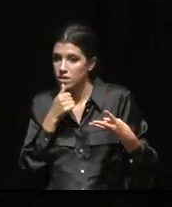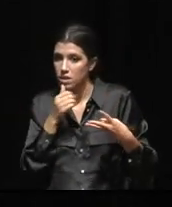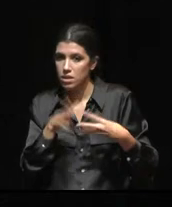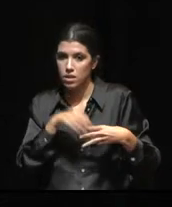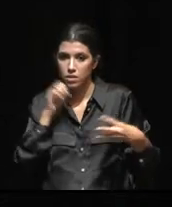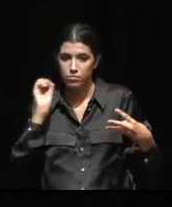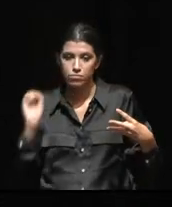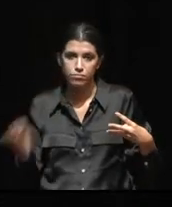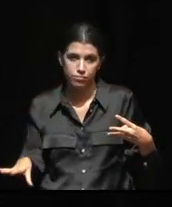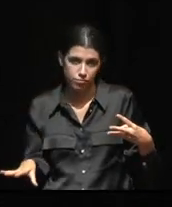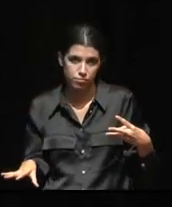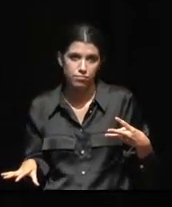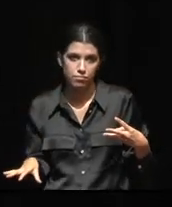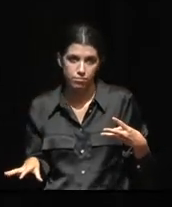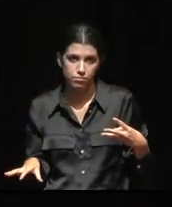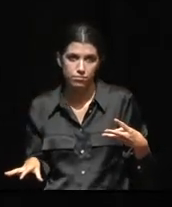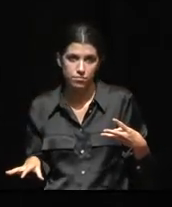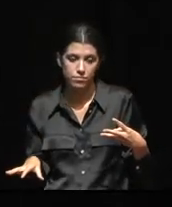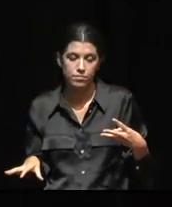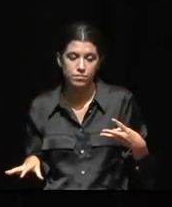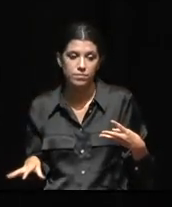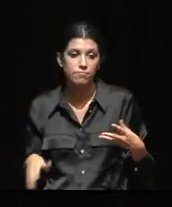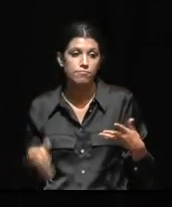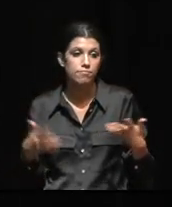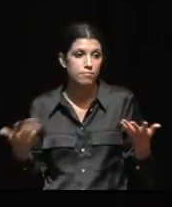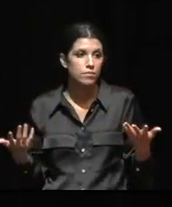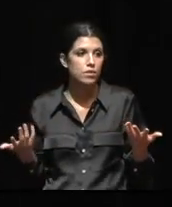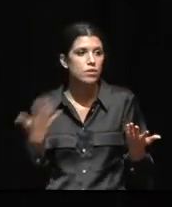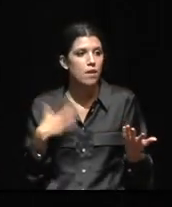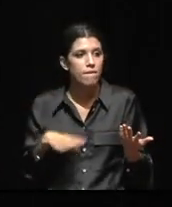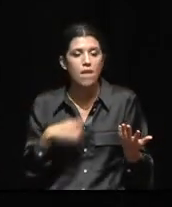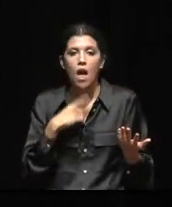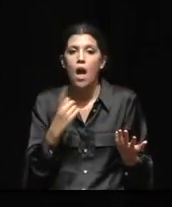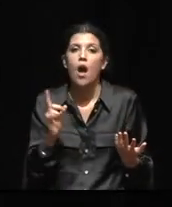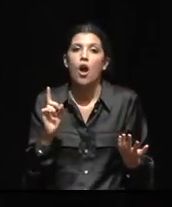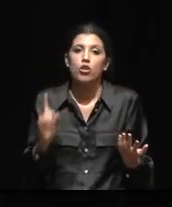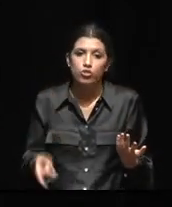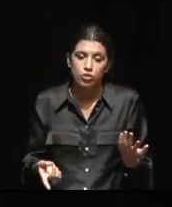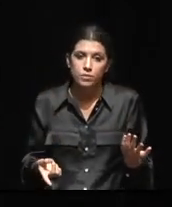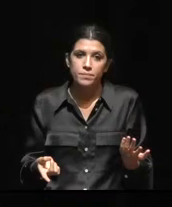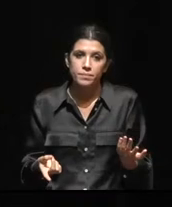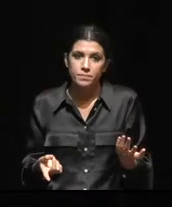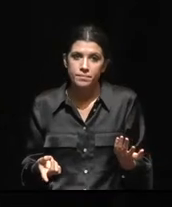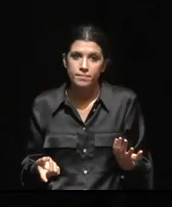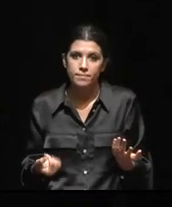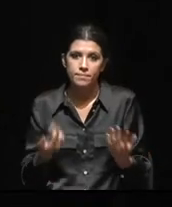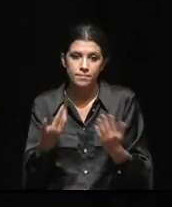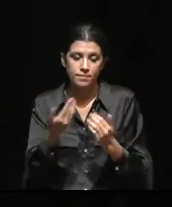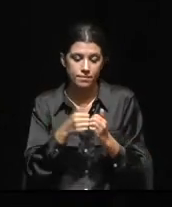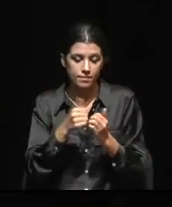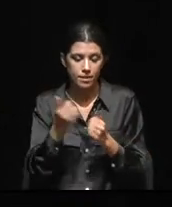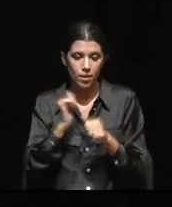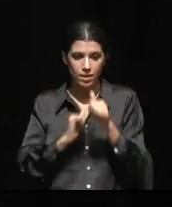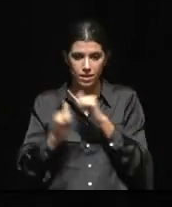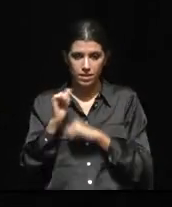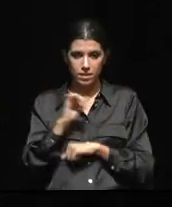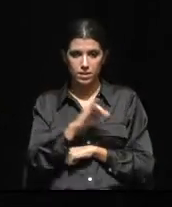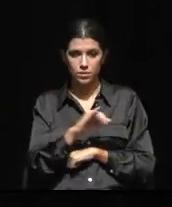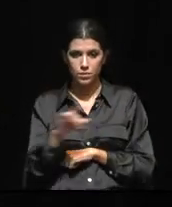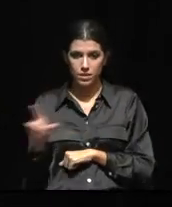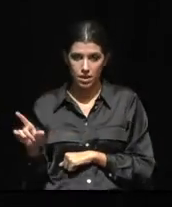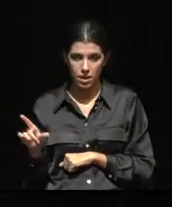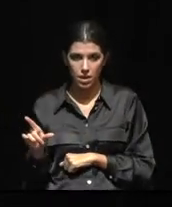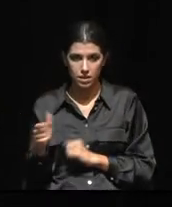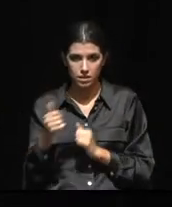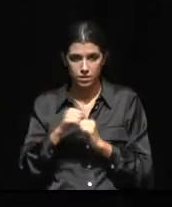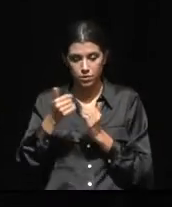recuar H aquilo que que nos apraz dizer é que este este este recu da iniciativa Liberal que